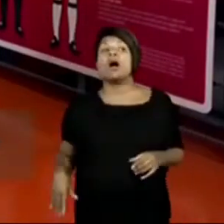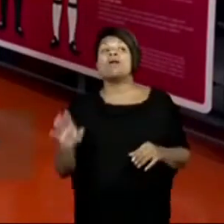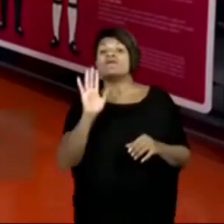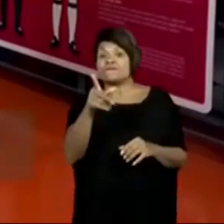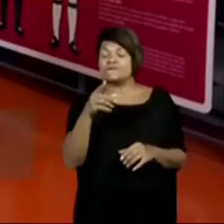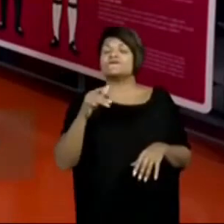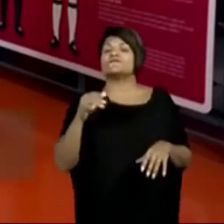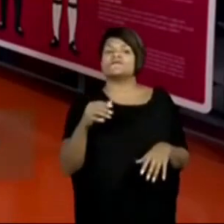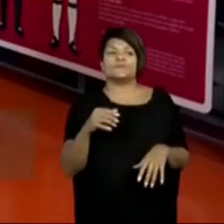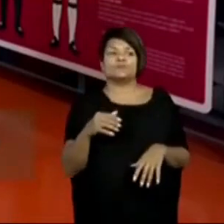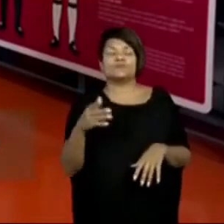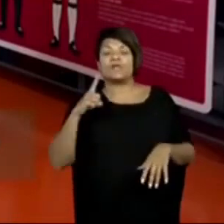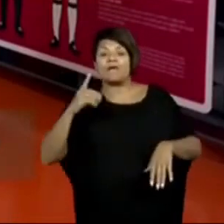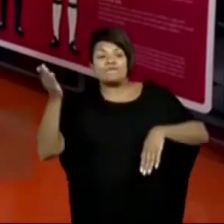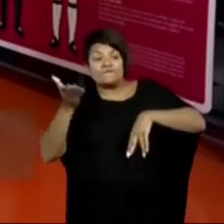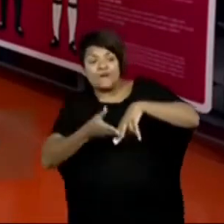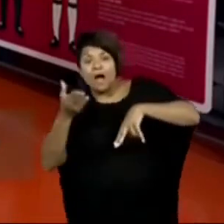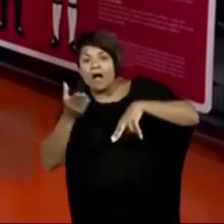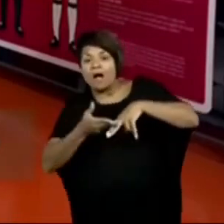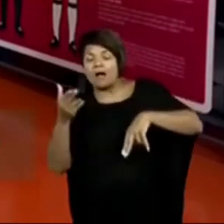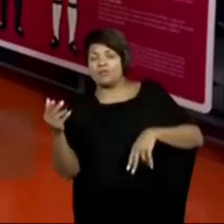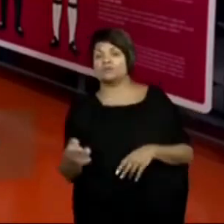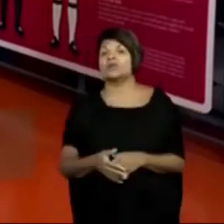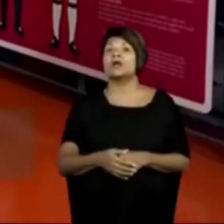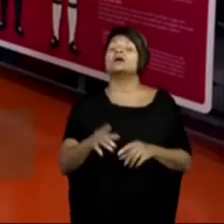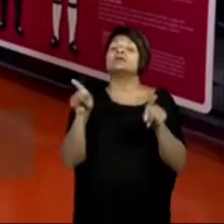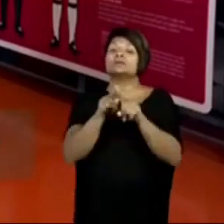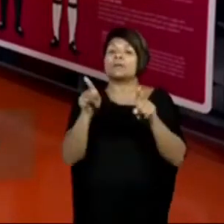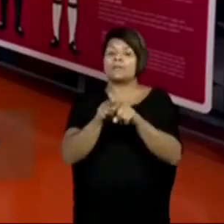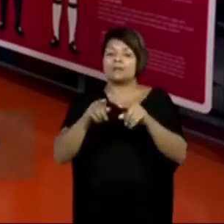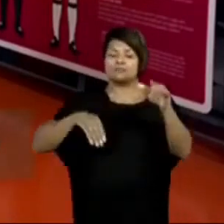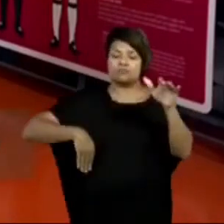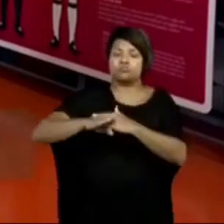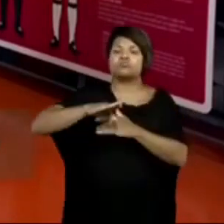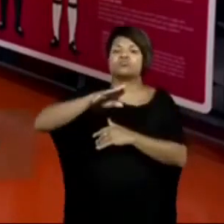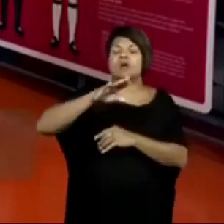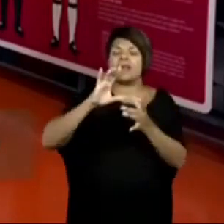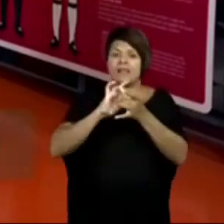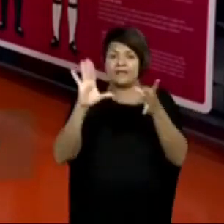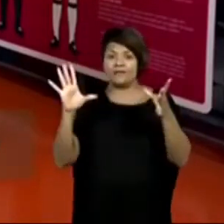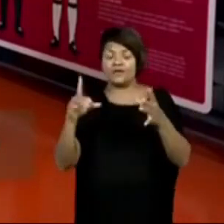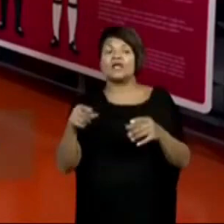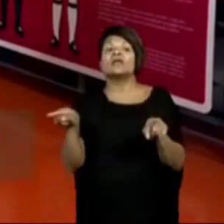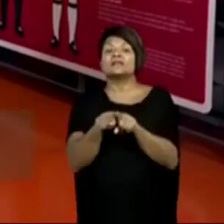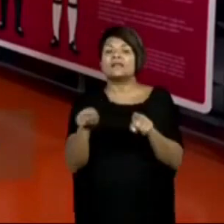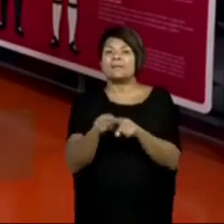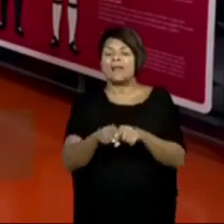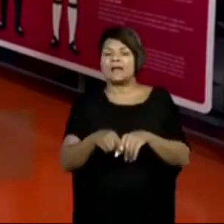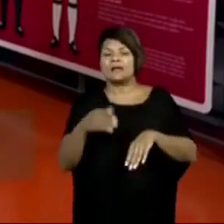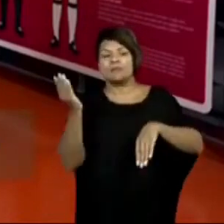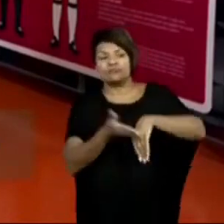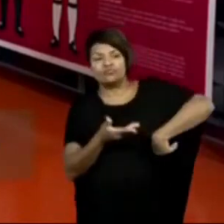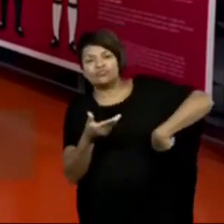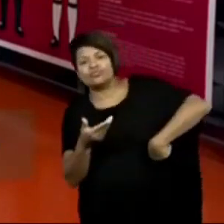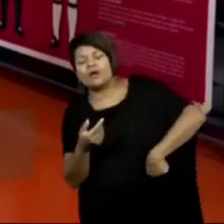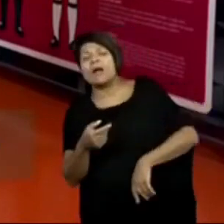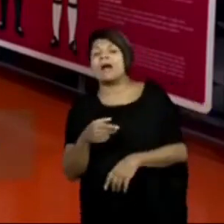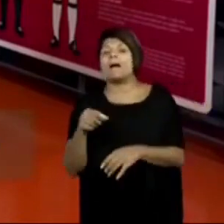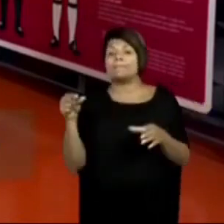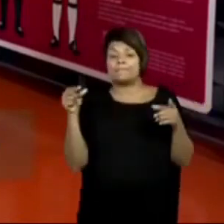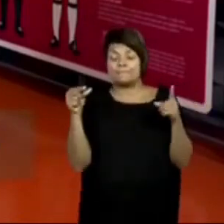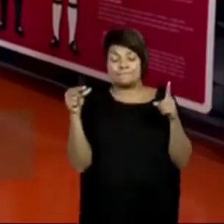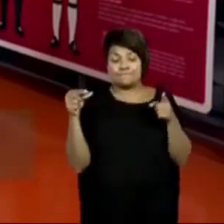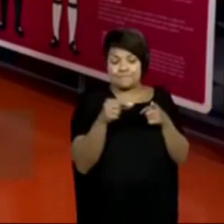conduta antiesportiva, os tiros livres, o pênalti, arremesso lateral, tiro